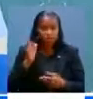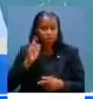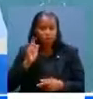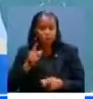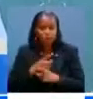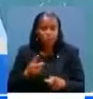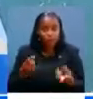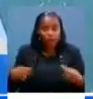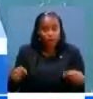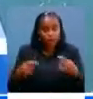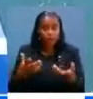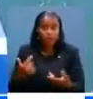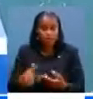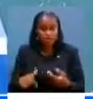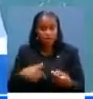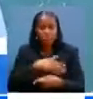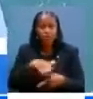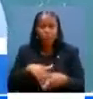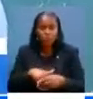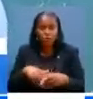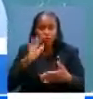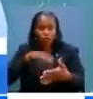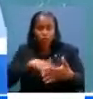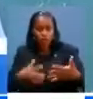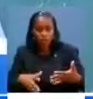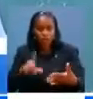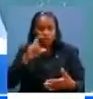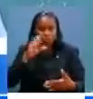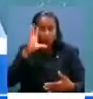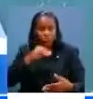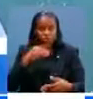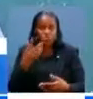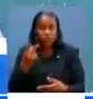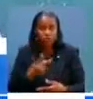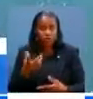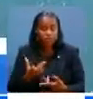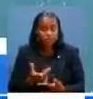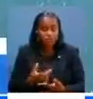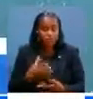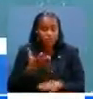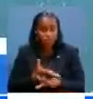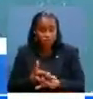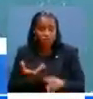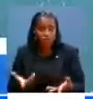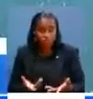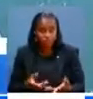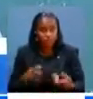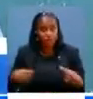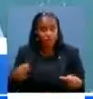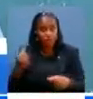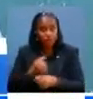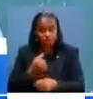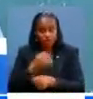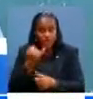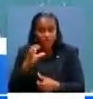porque a campanha enquadra-se dentro do plano de combate ao abuso e exploração sexual, que é coordenado pelo ICA, através de 17, com